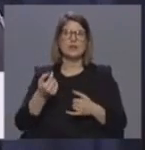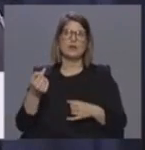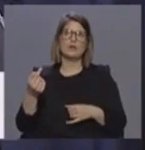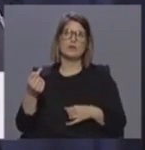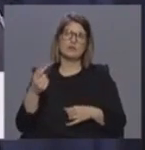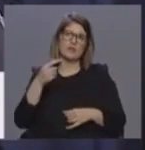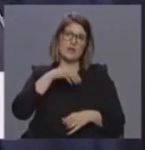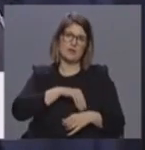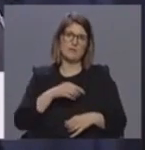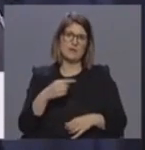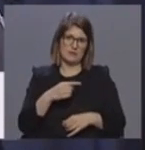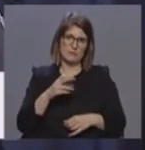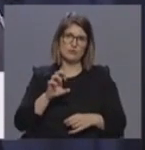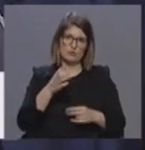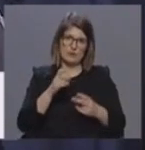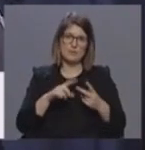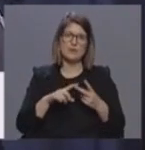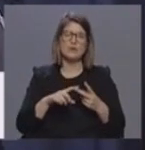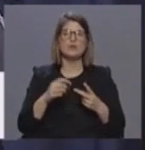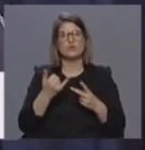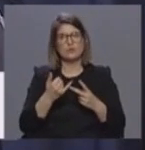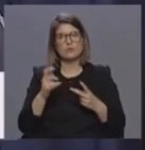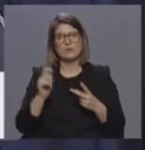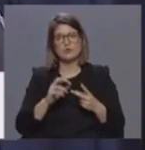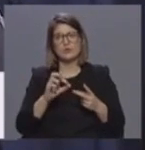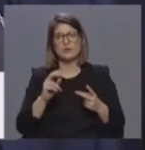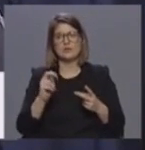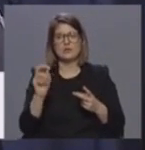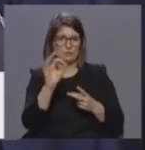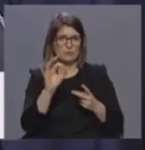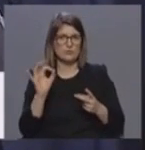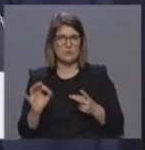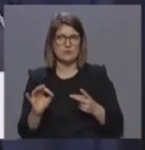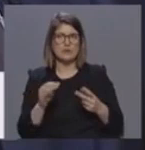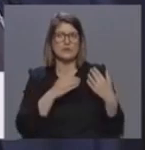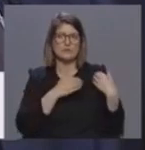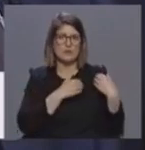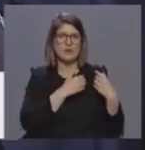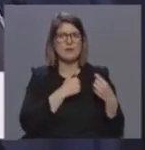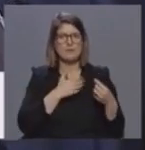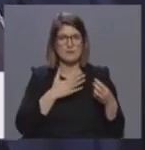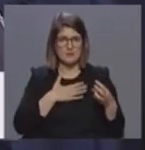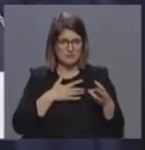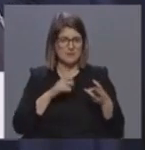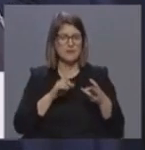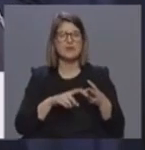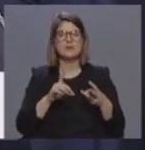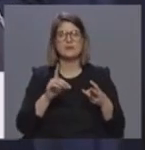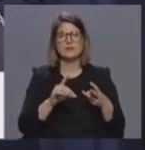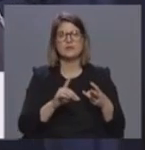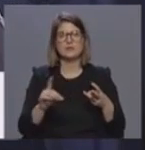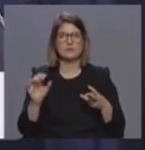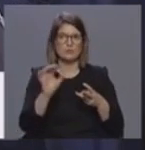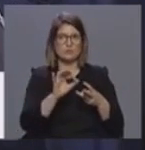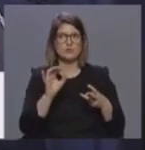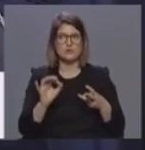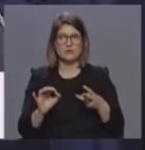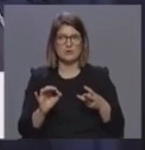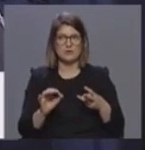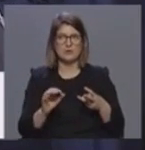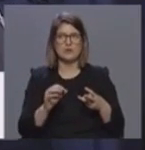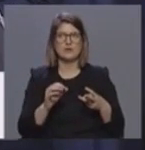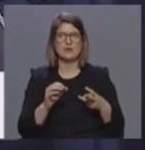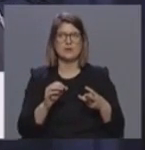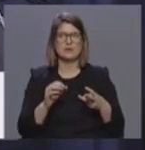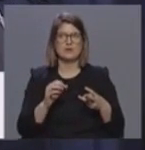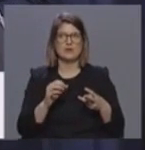regional, no segundo mês, 83% do encargo da empresa e no terceiro mês, 66% do encargo da